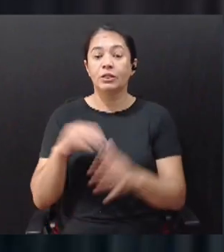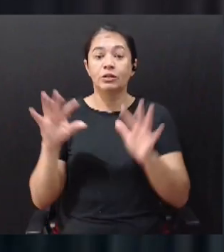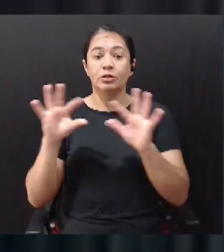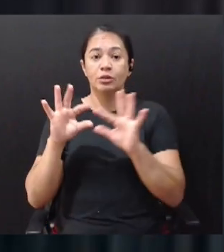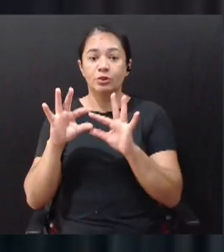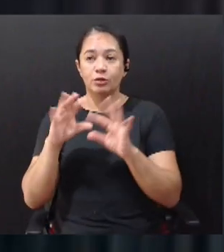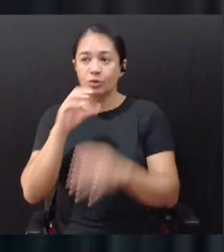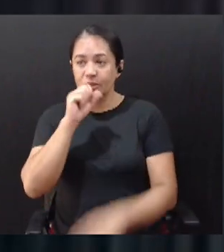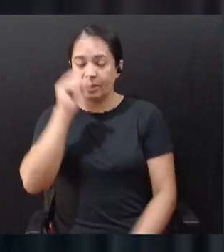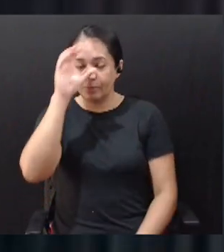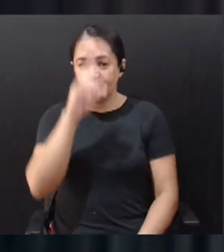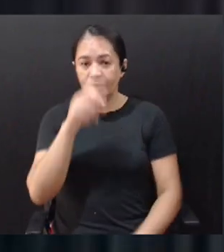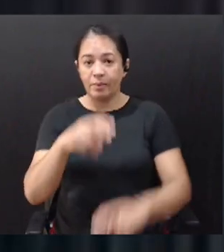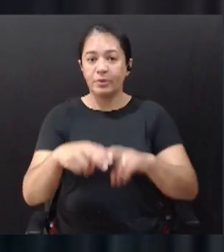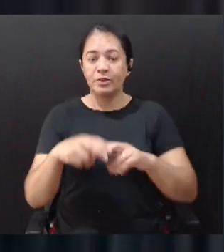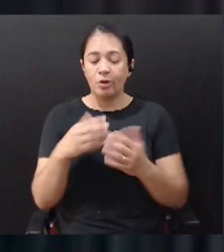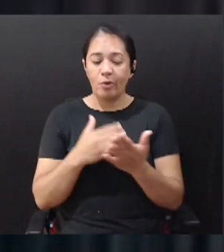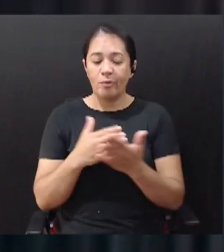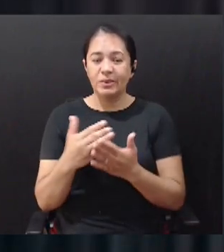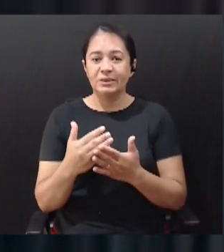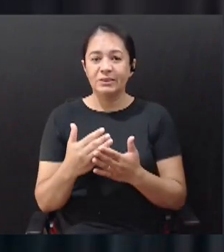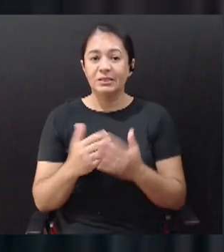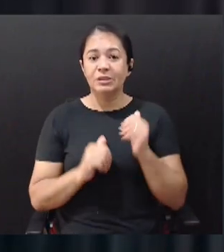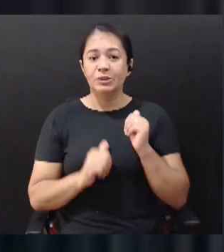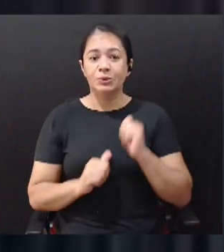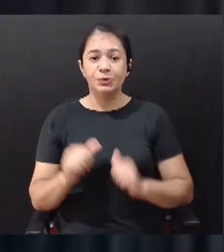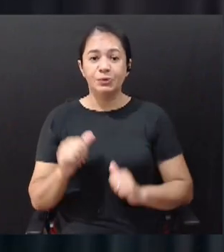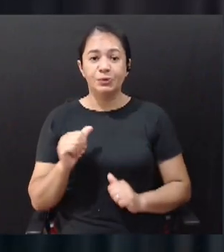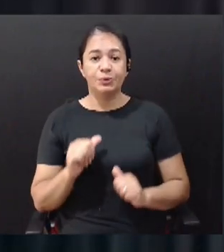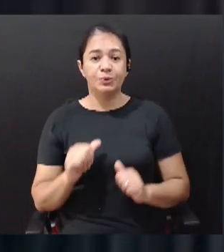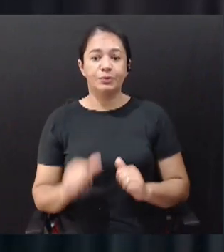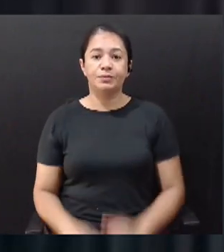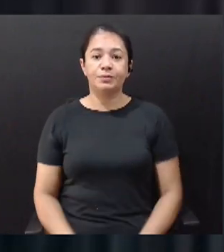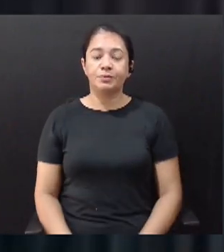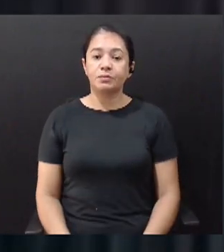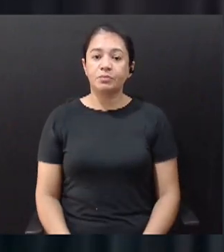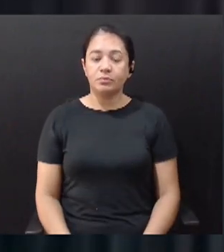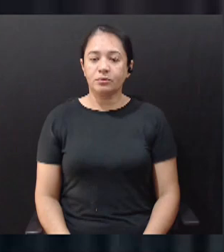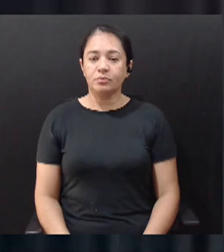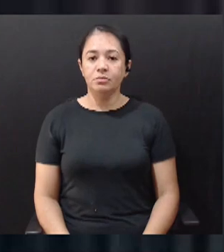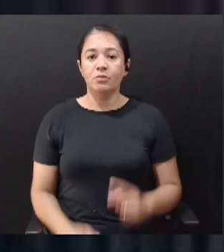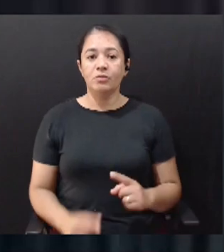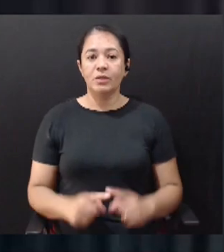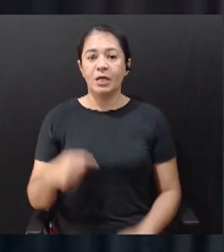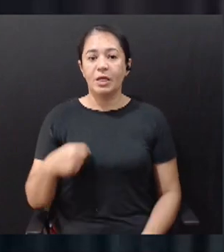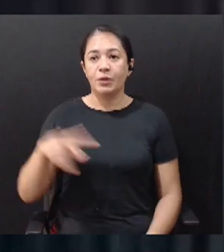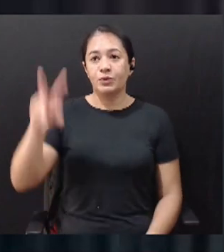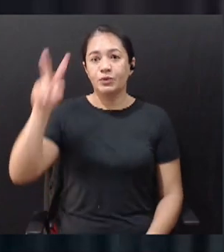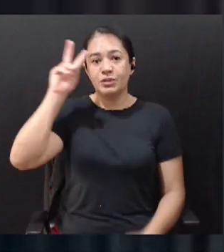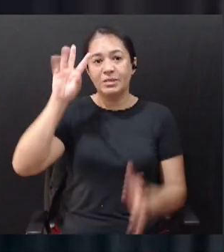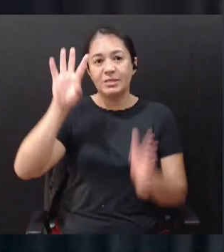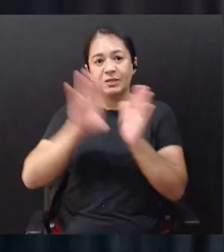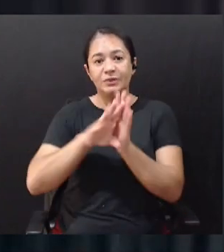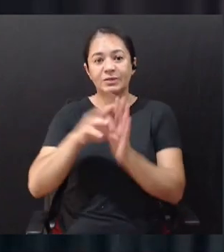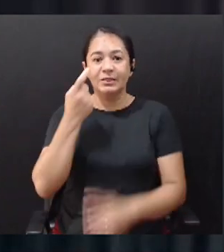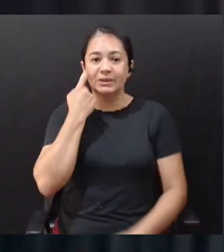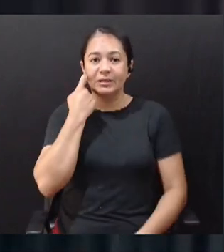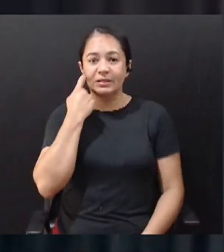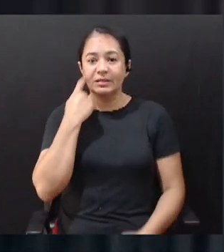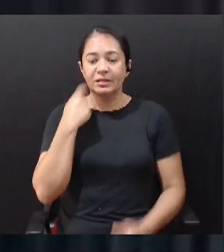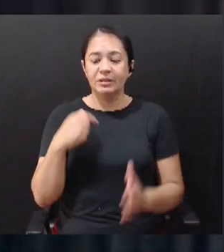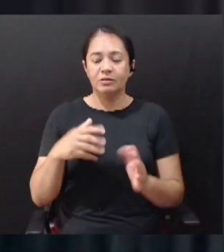começa a gerar a ansiedade do final de semana. Porque quando eu tô de segunda a sexta, eu tô ali cumprindo meu horário, eu não